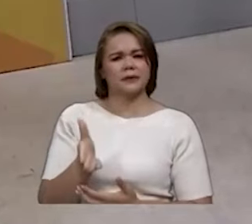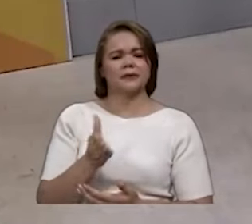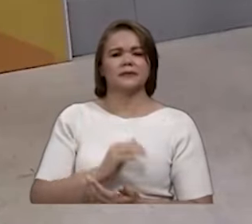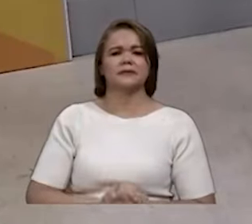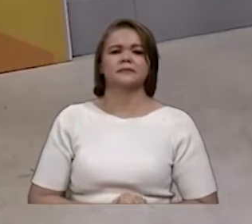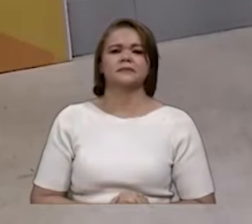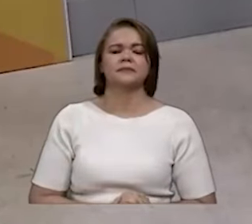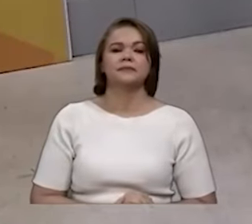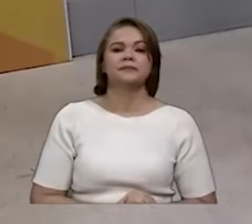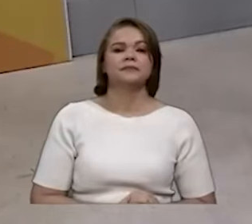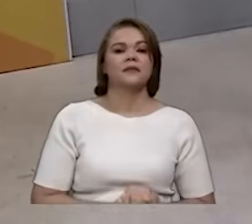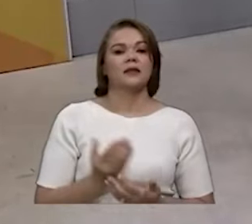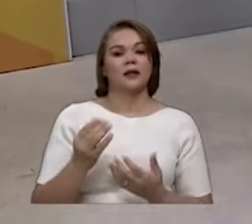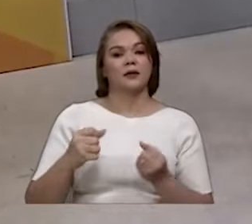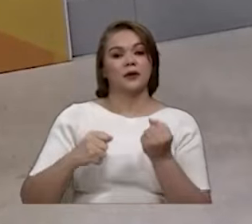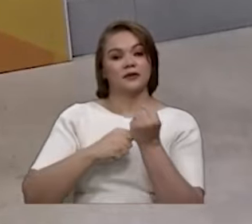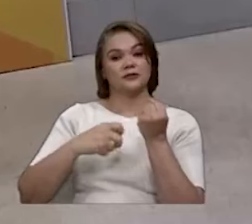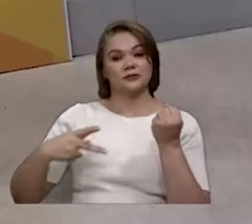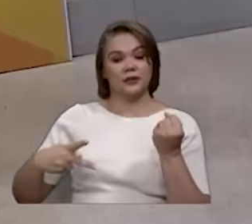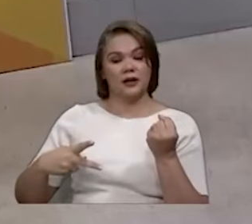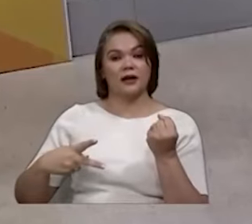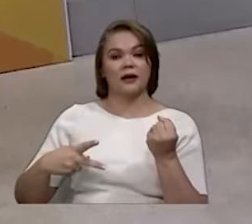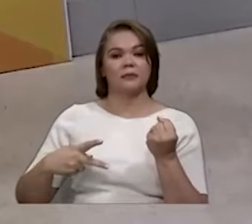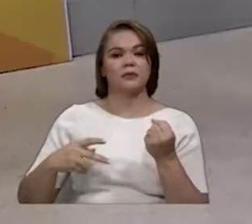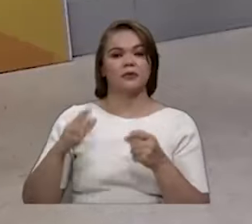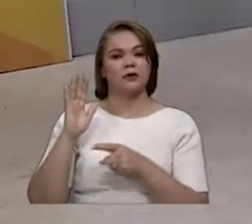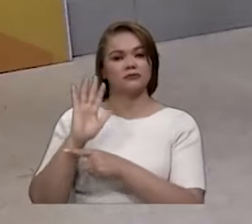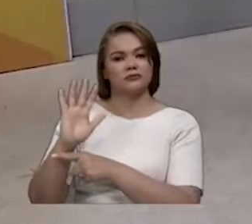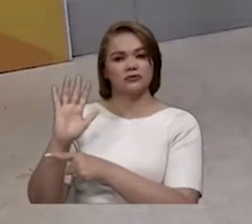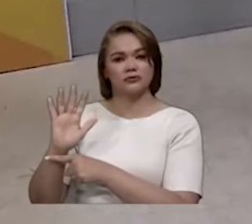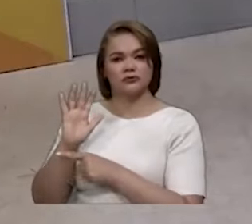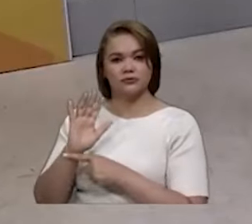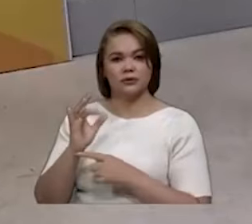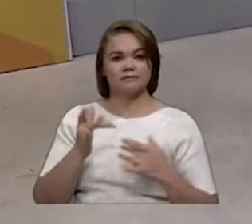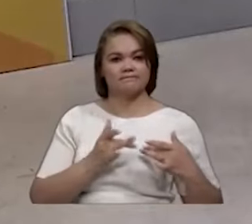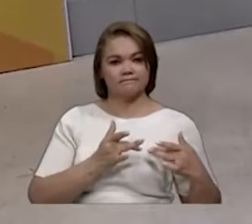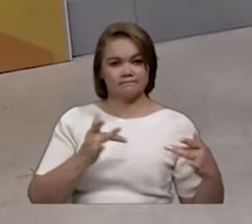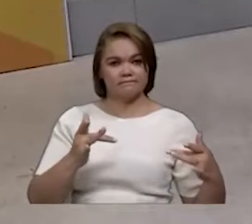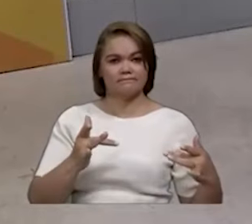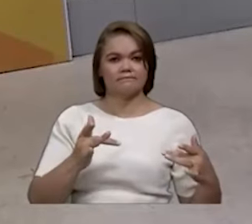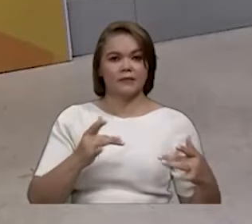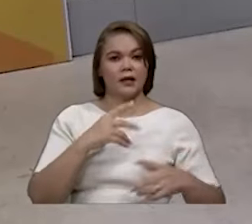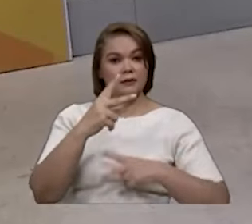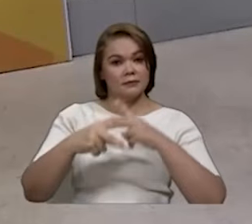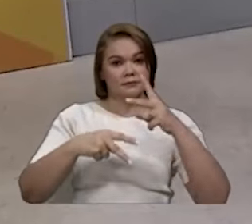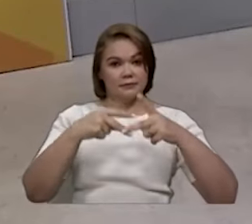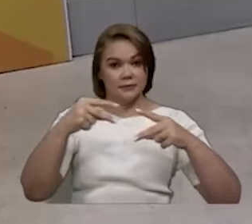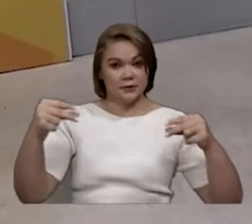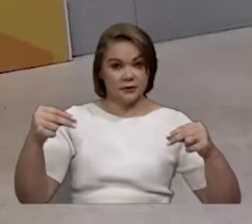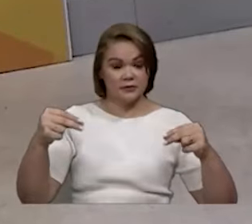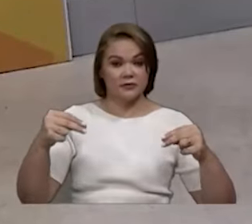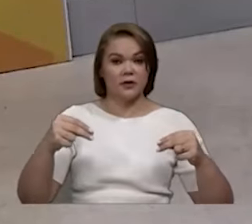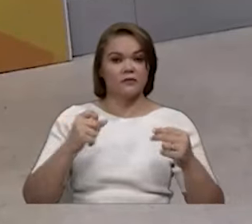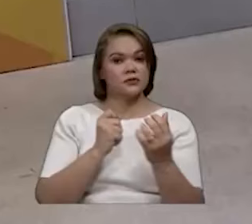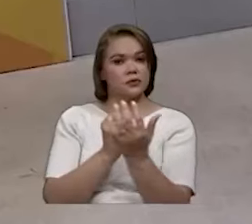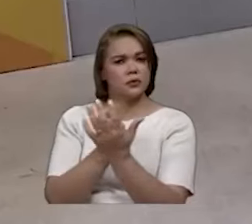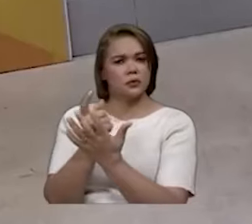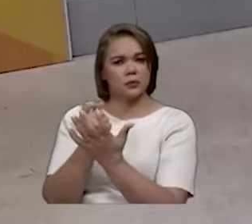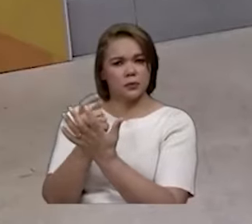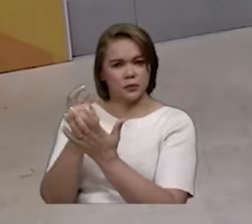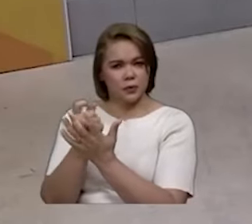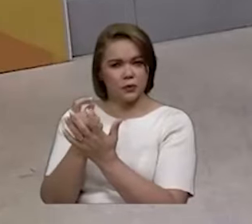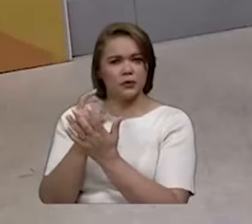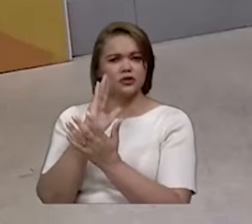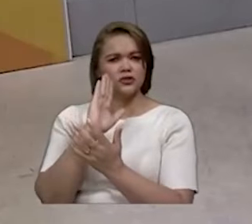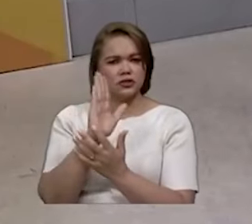Gente, o Caju Cap é um recibo de contribuição de modalidade filantrópica premiável. E aí, quando você compra seu título Caju